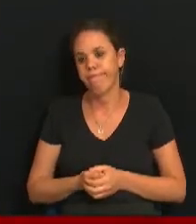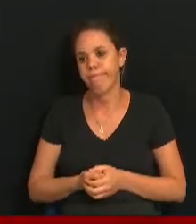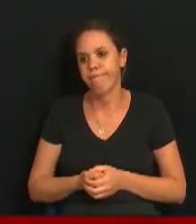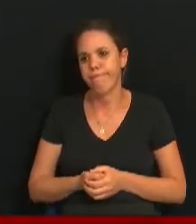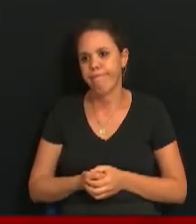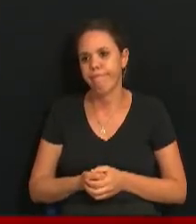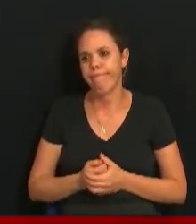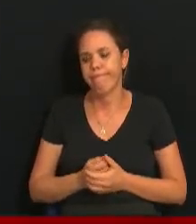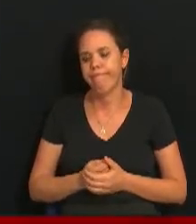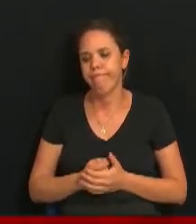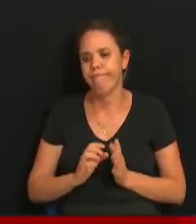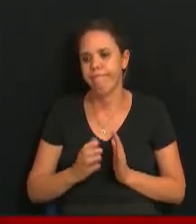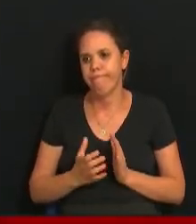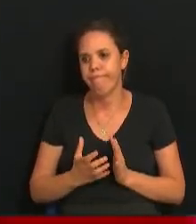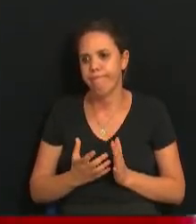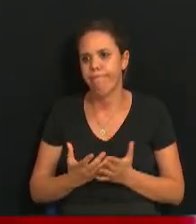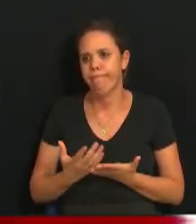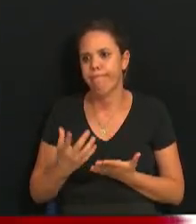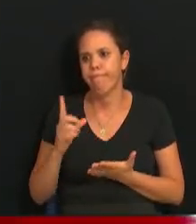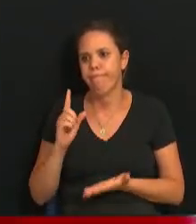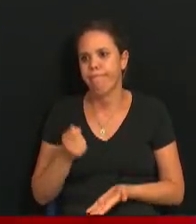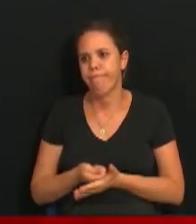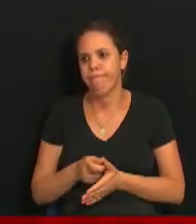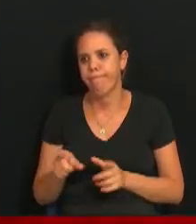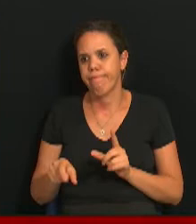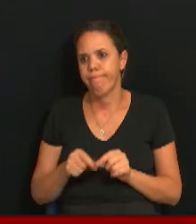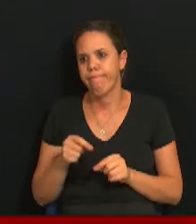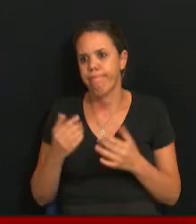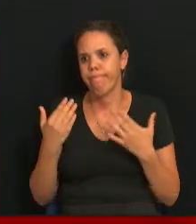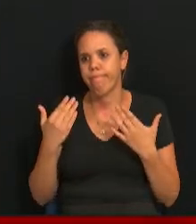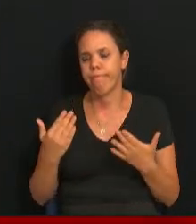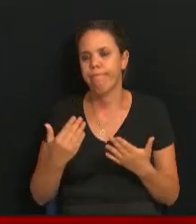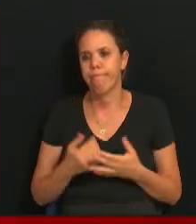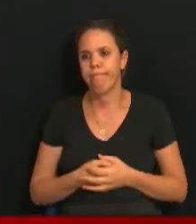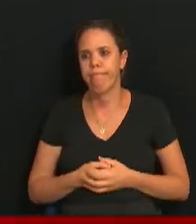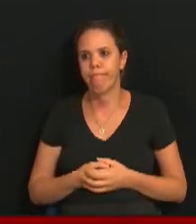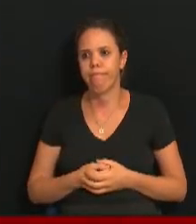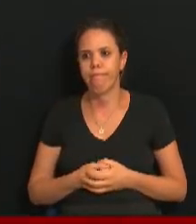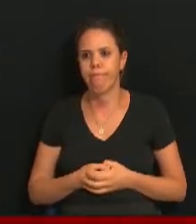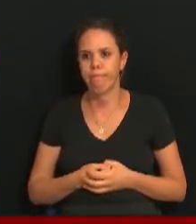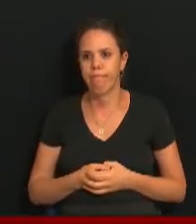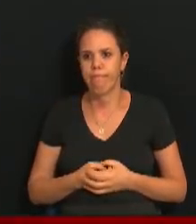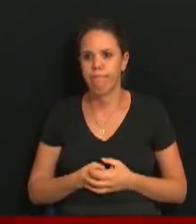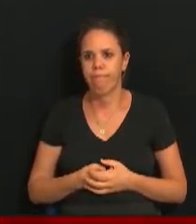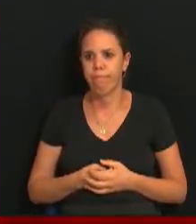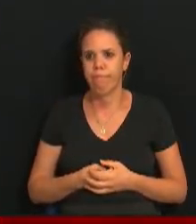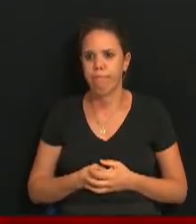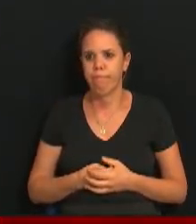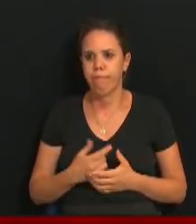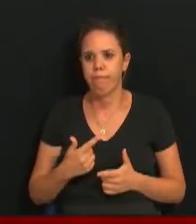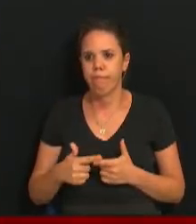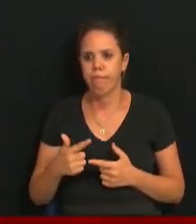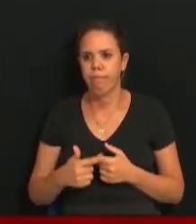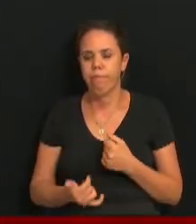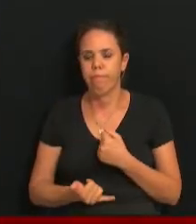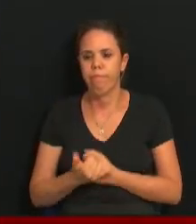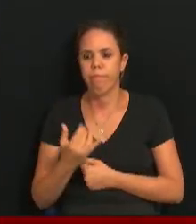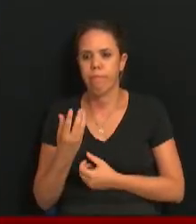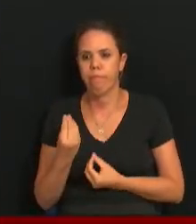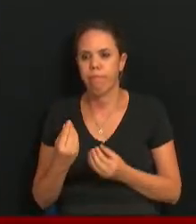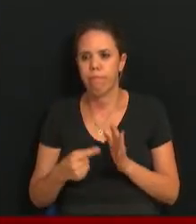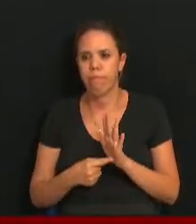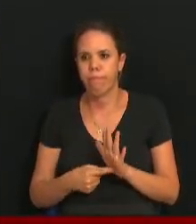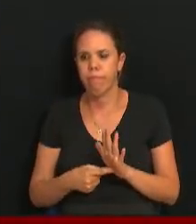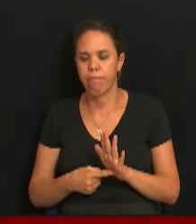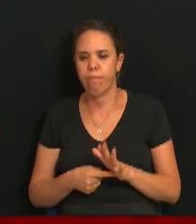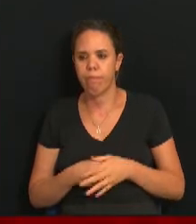decisão partidária. Diante disso, né, mais uma vez, né, repetindo isso diante disso, porque é muita falha, né? E a gente tem que apontar mesmo